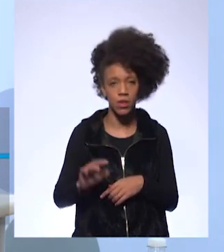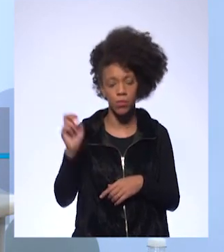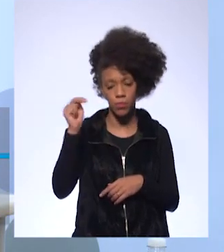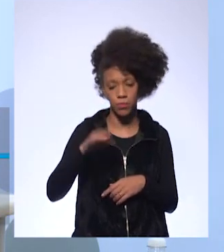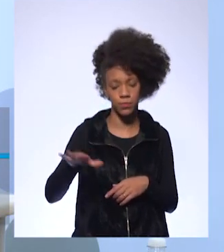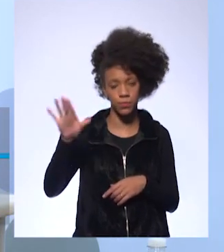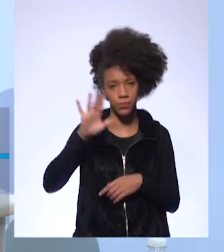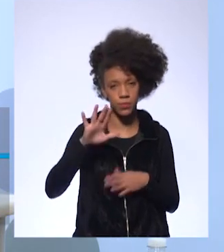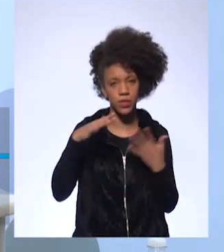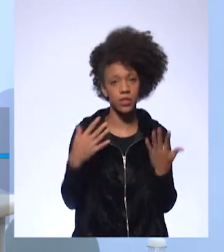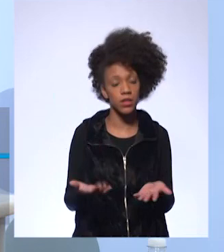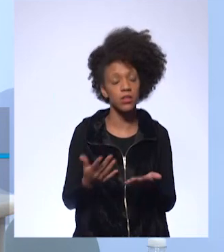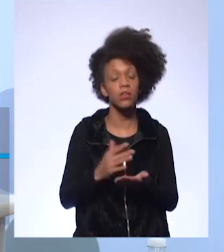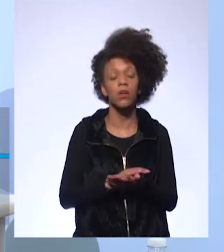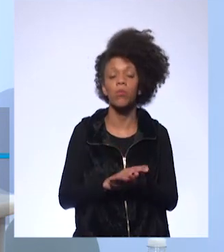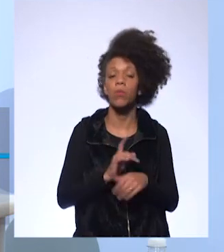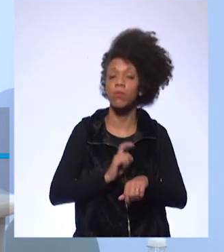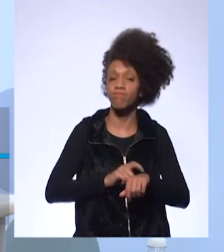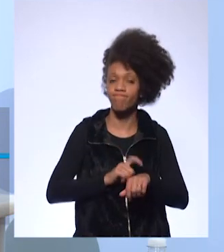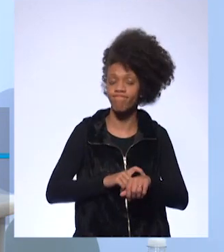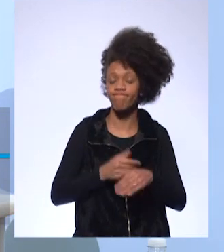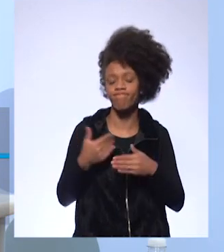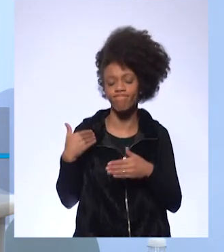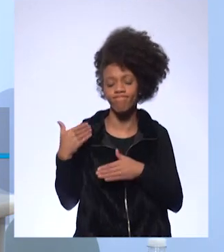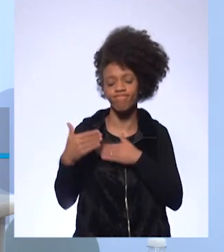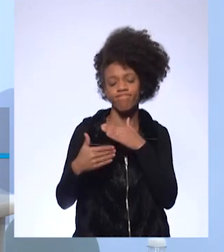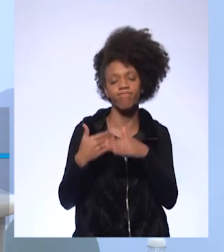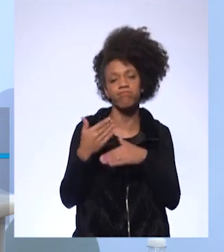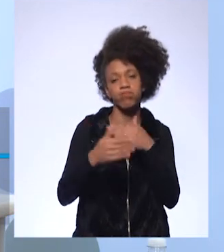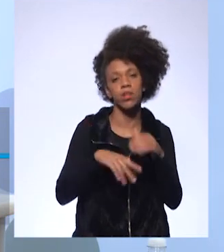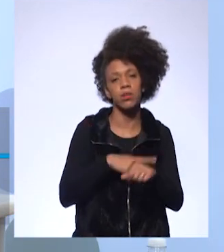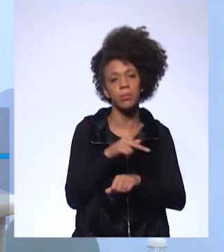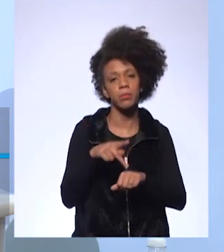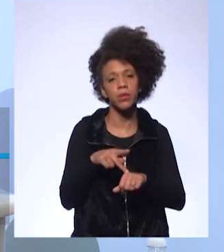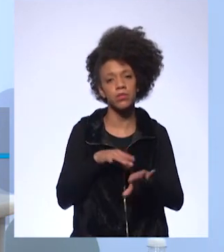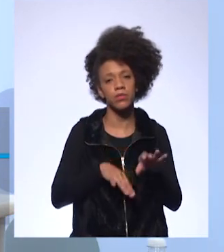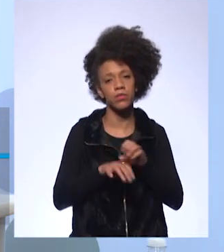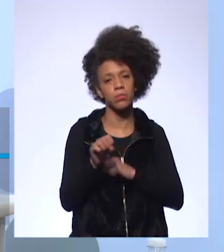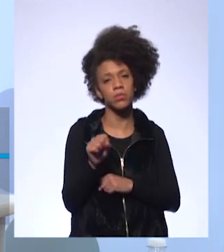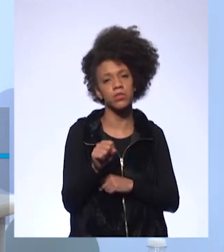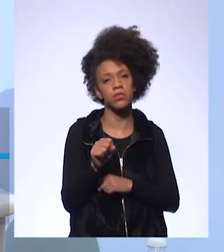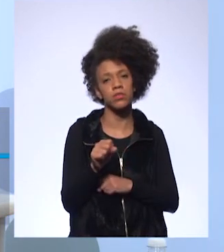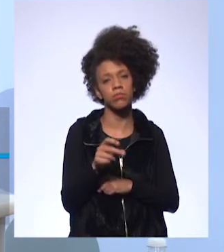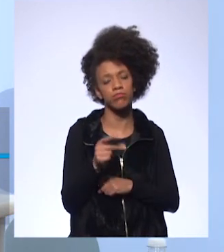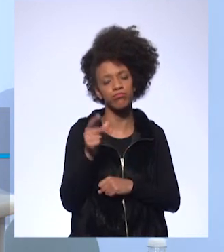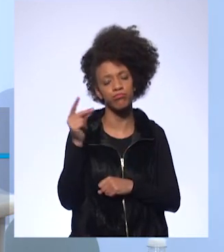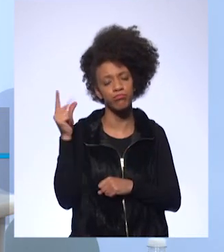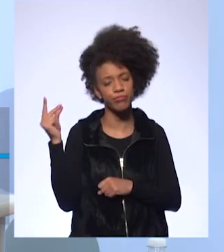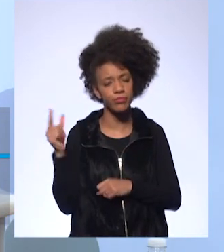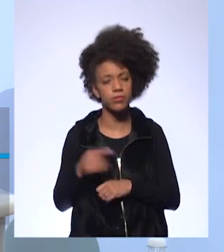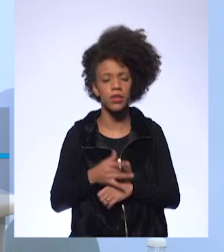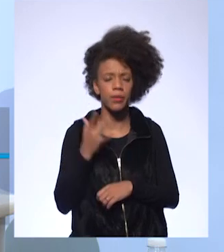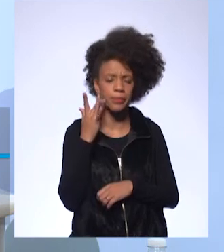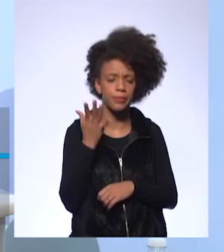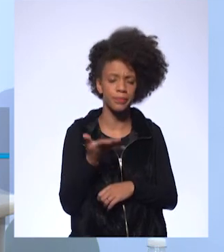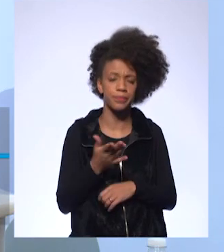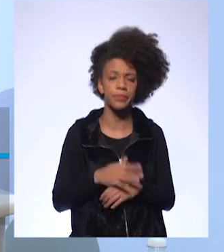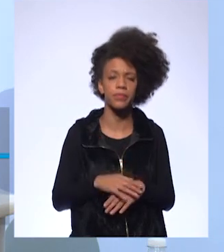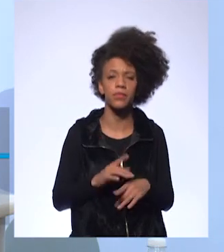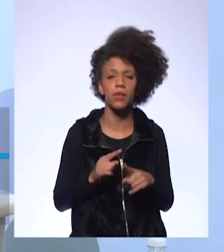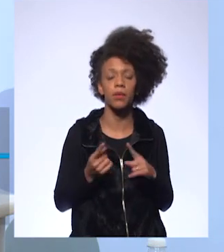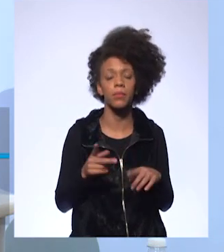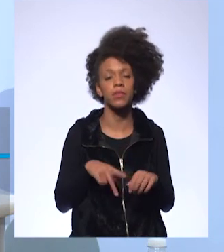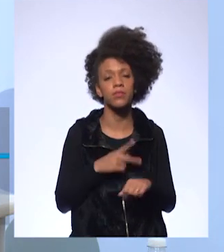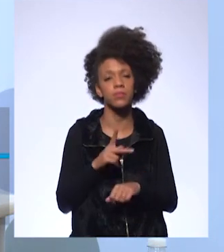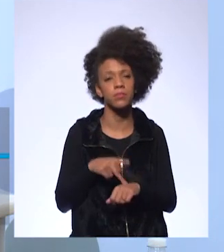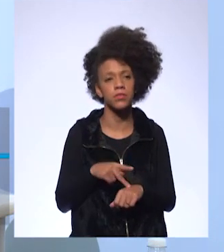sociedade. Então, isso leva um certo tempo. Para países que tinham uma formação bem mais antiga, foi mais fácil. Agora, esses países,